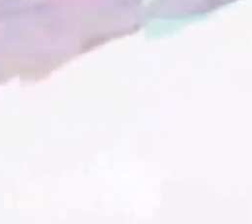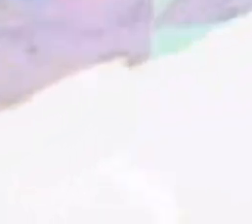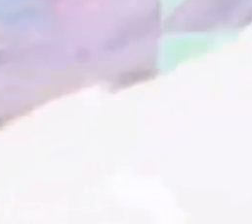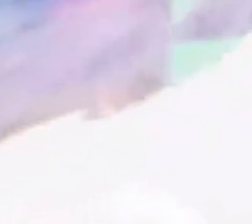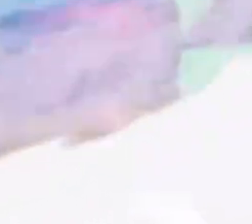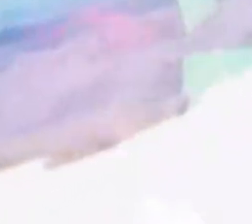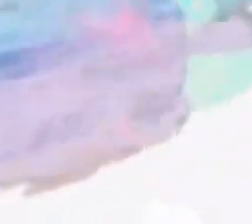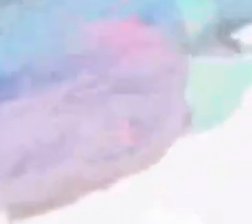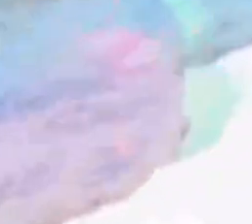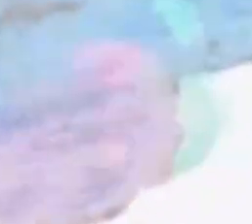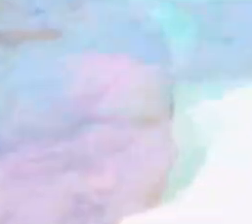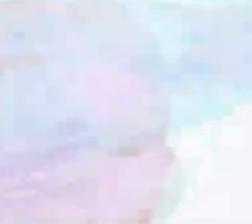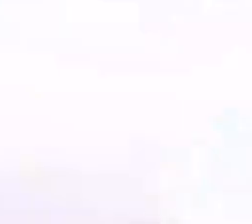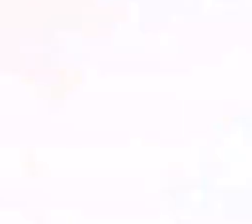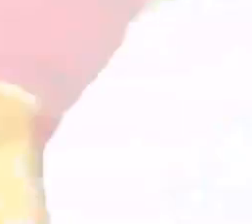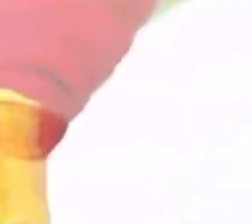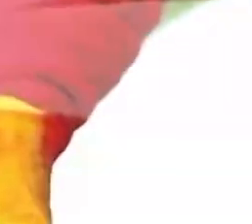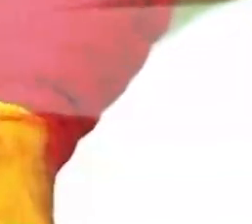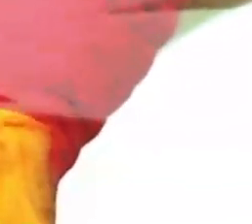Tchau,